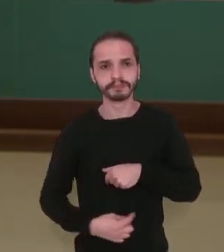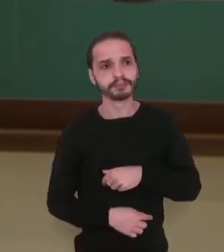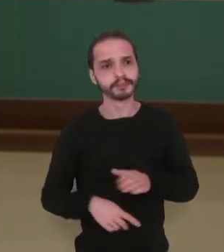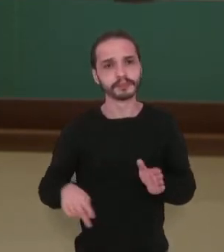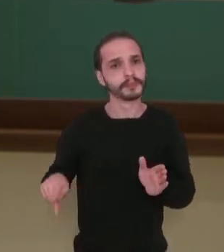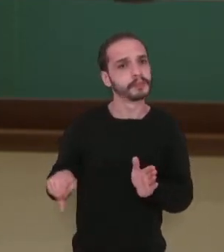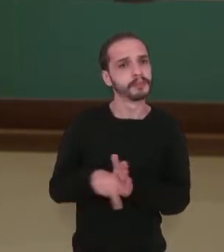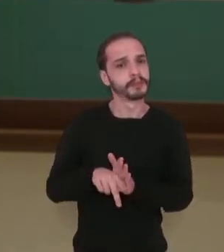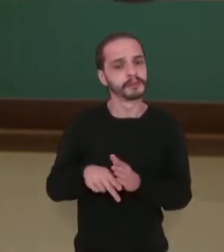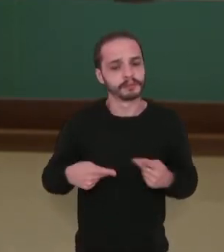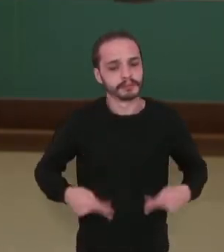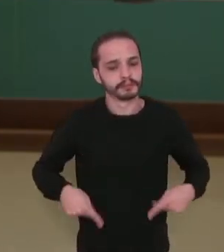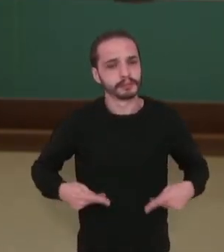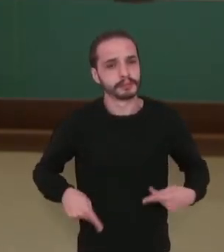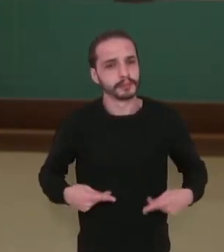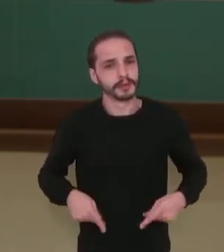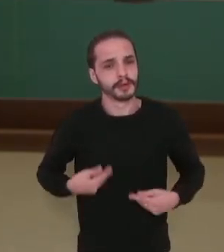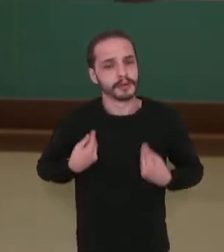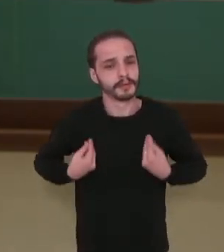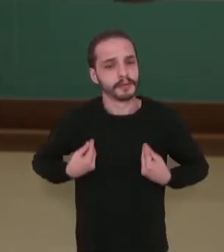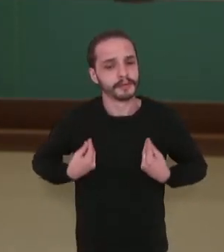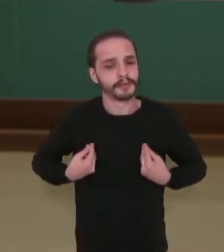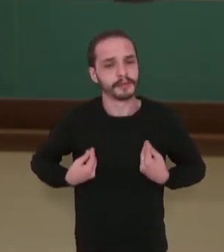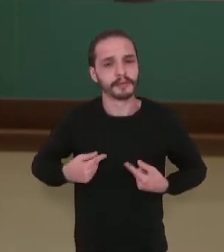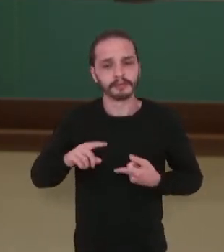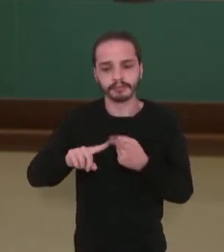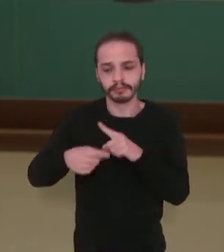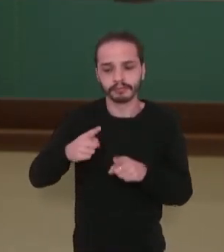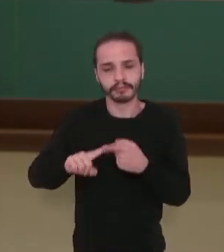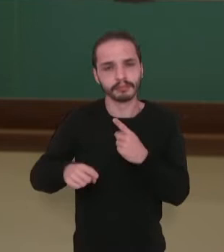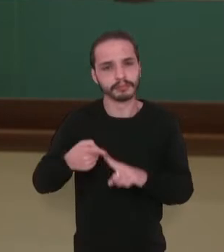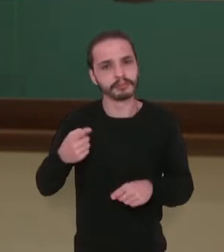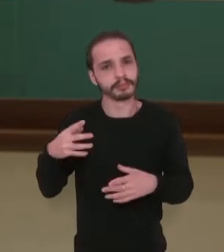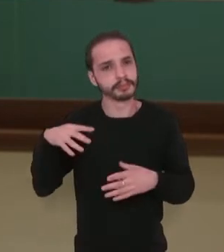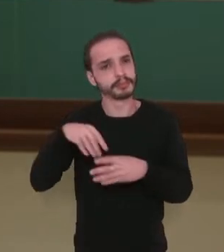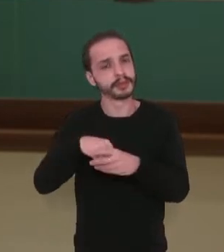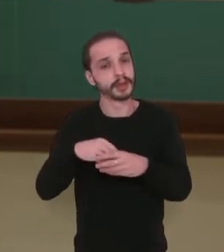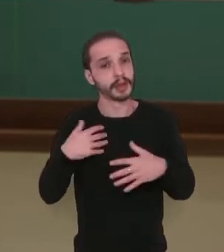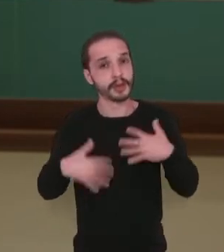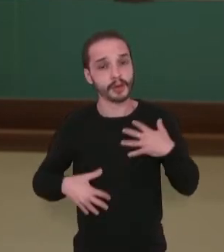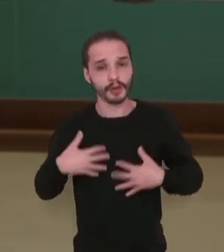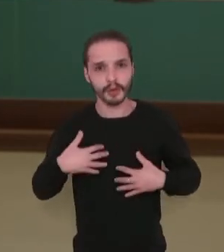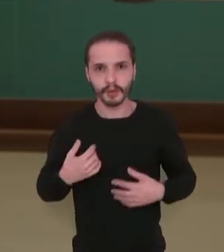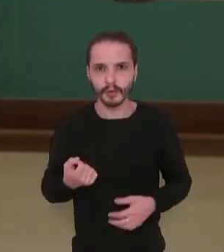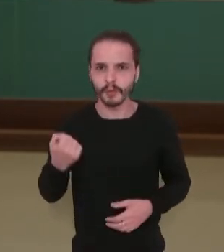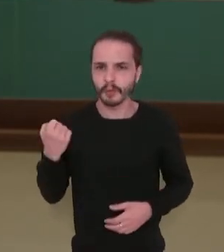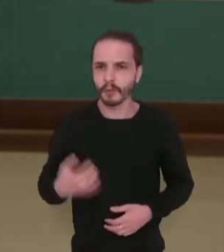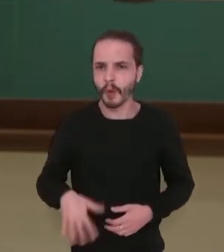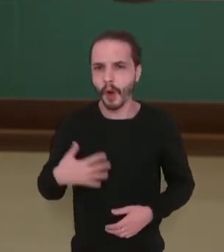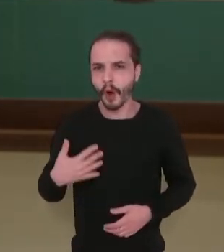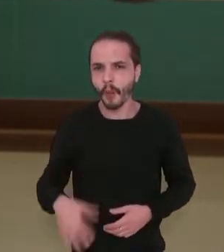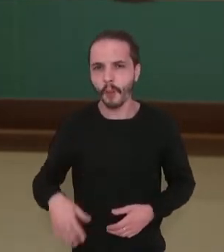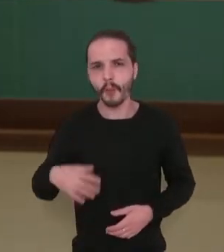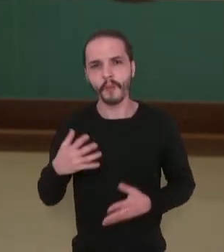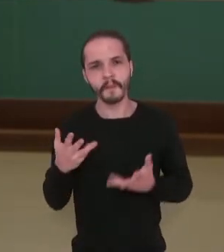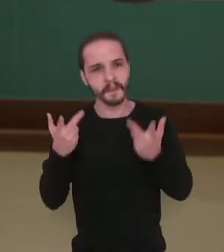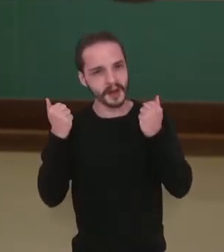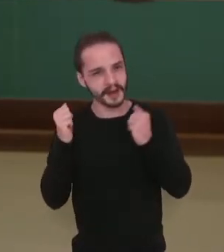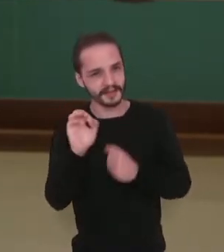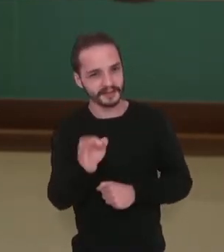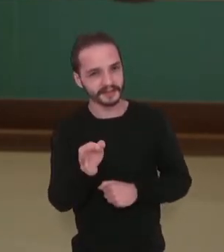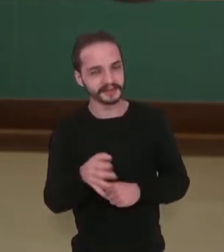intestinal. Elas vivem numa associação mutualística dentro do nosso organismo. Olha que top isso! Que maravilha,